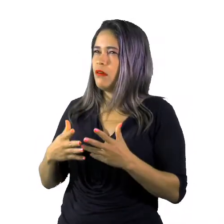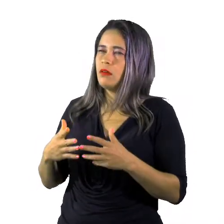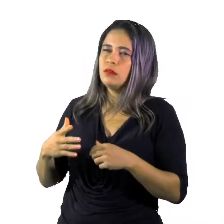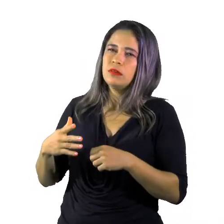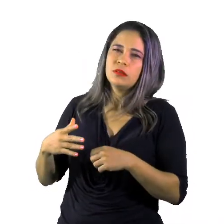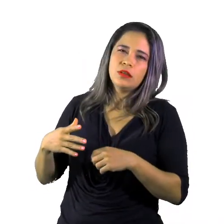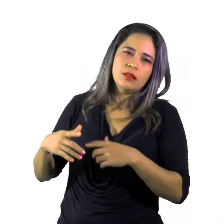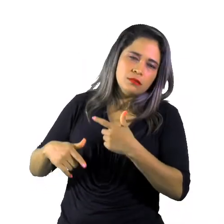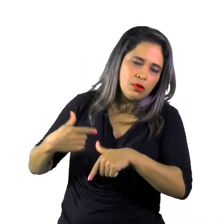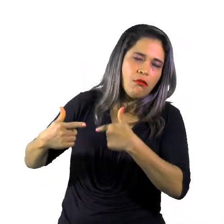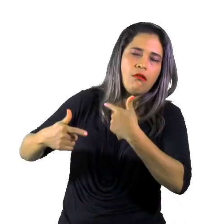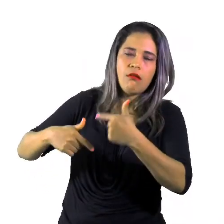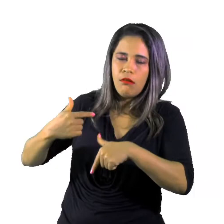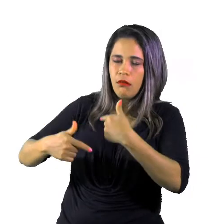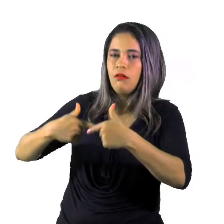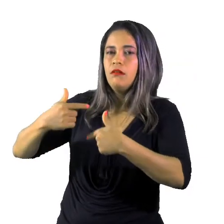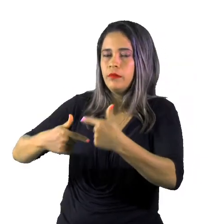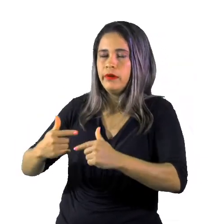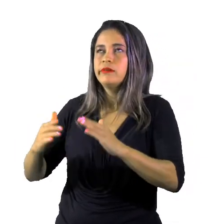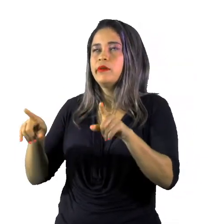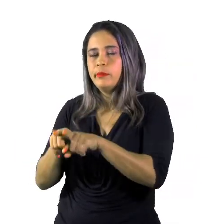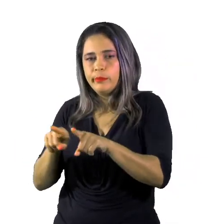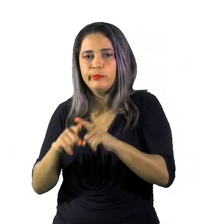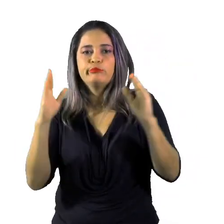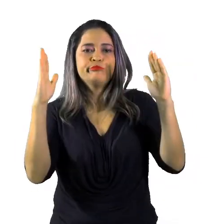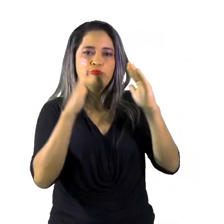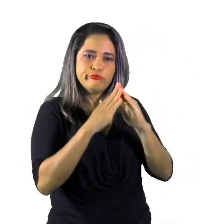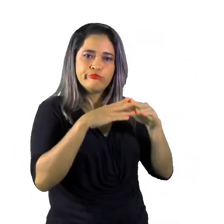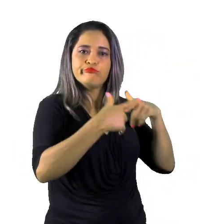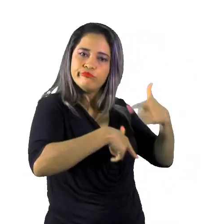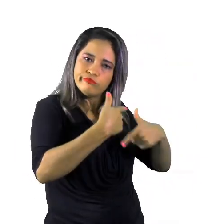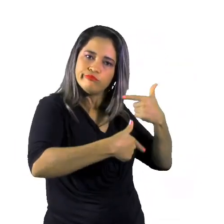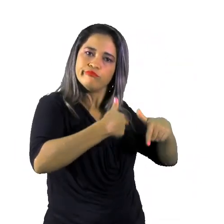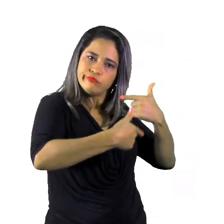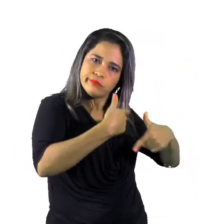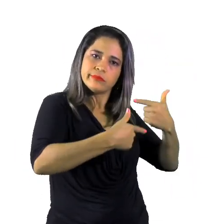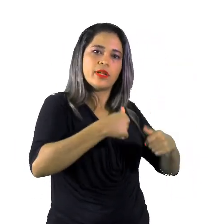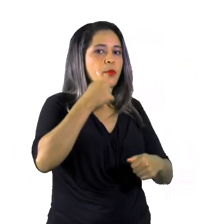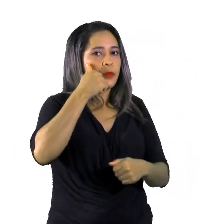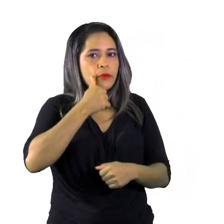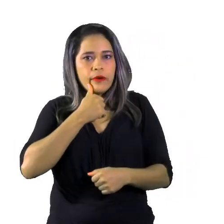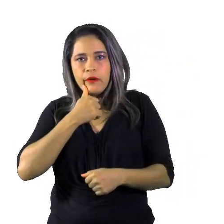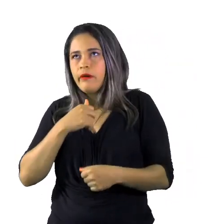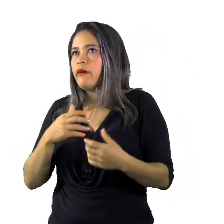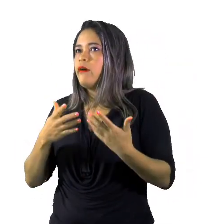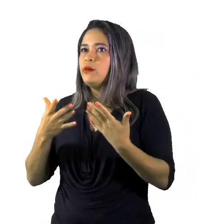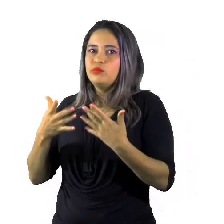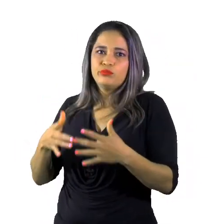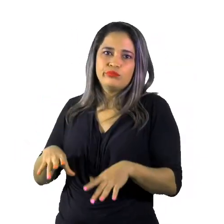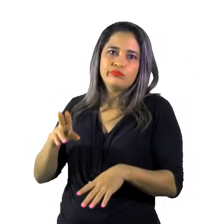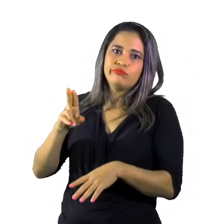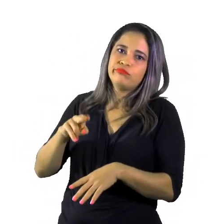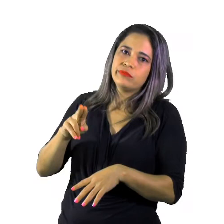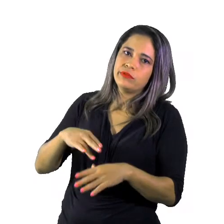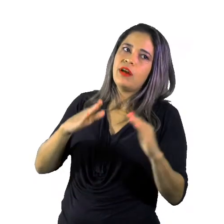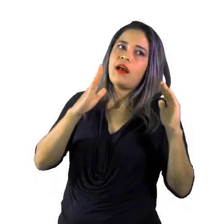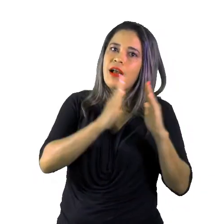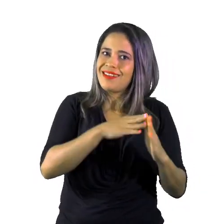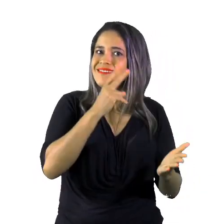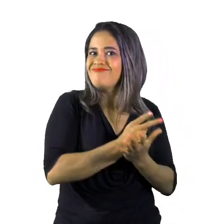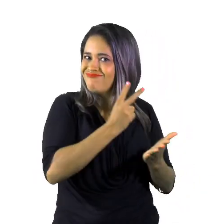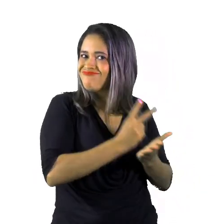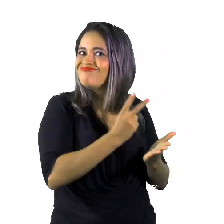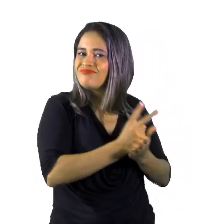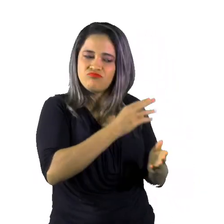nas fábricas e em casa, pois a jornada da mulher, ela nunca deixou de ter a casa para ter que cuidar.